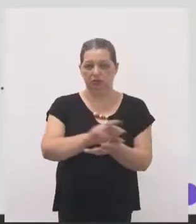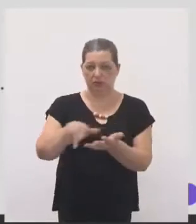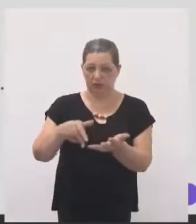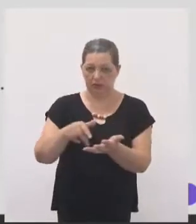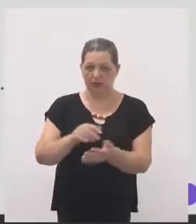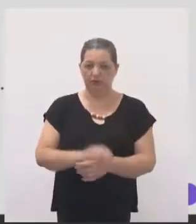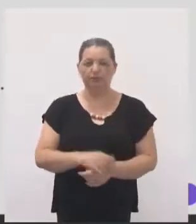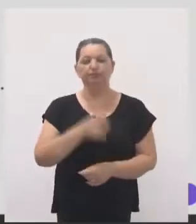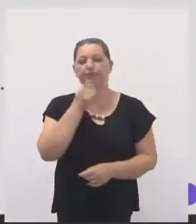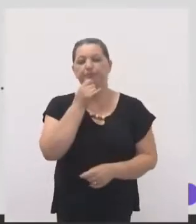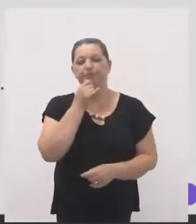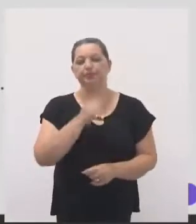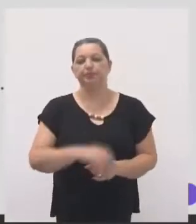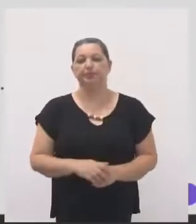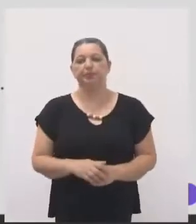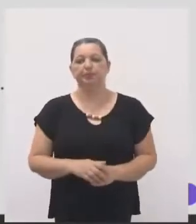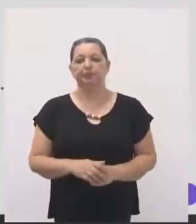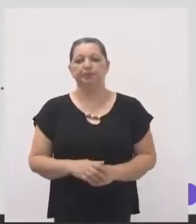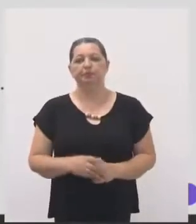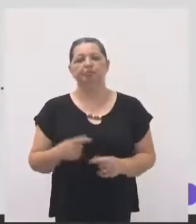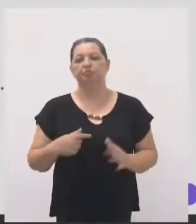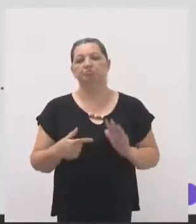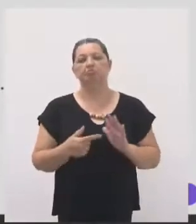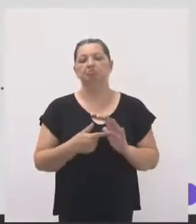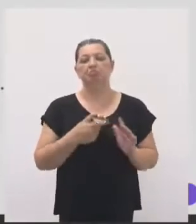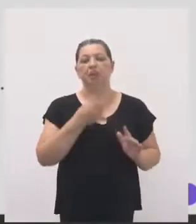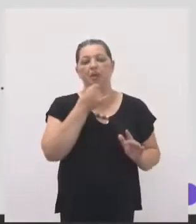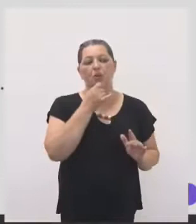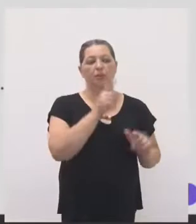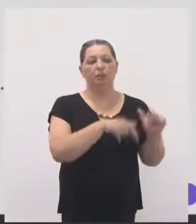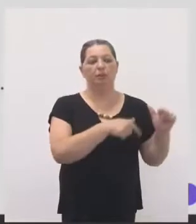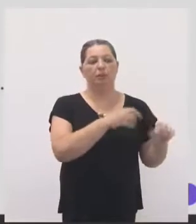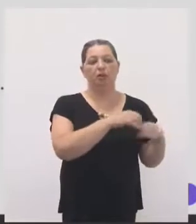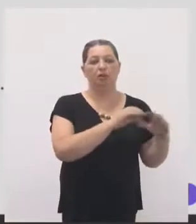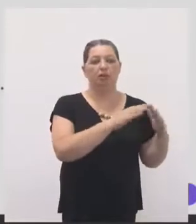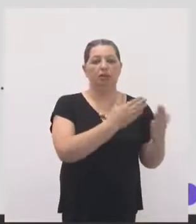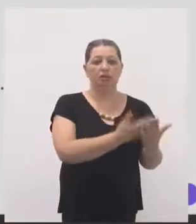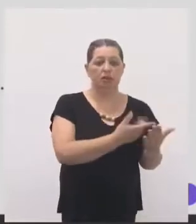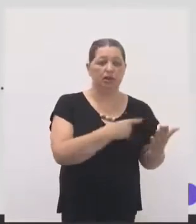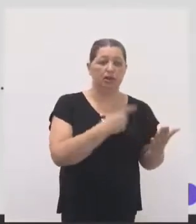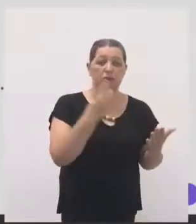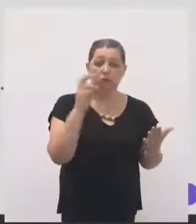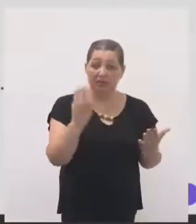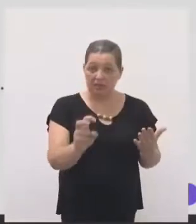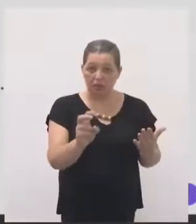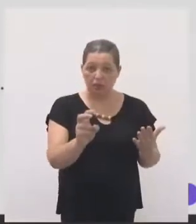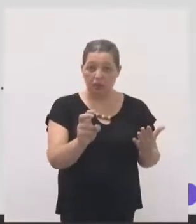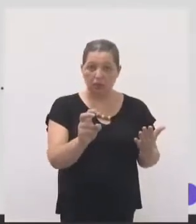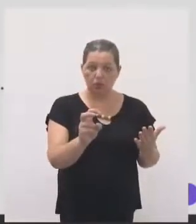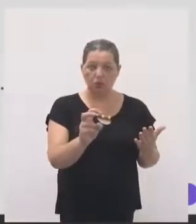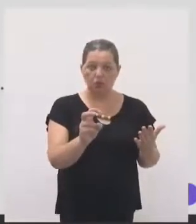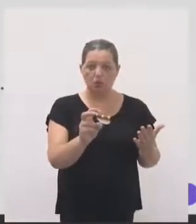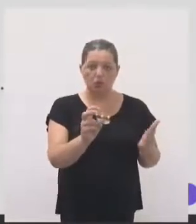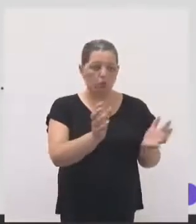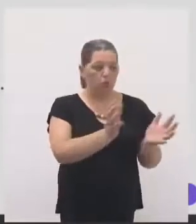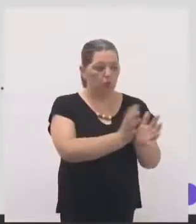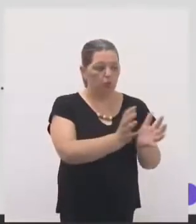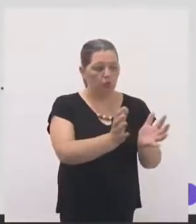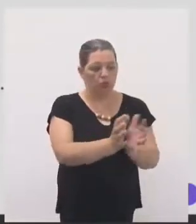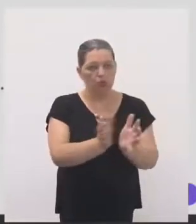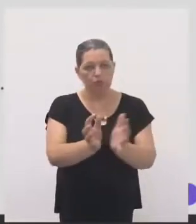Por exemplo, vamos supor que eu trabalho em uma escola e eu tenho 5 turmas, então eu posso criar cada grupo desse uma